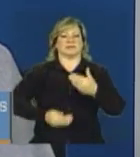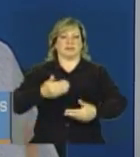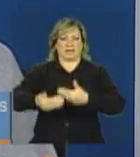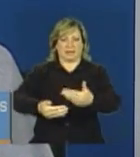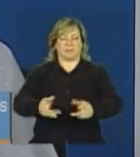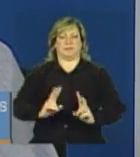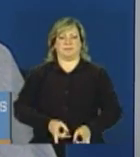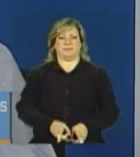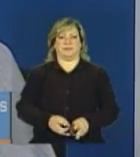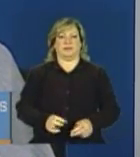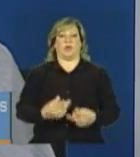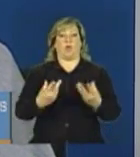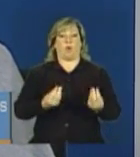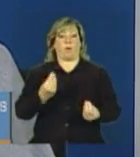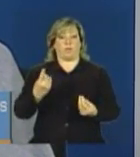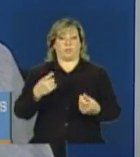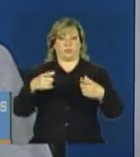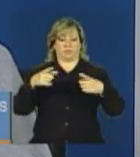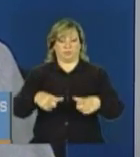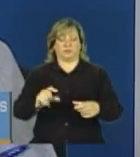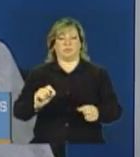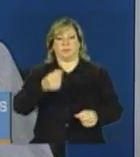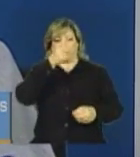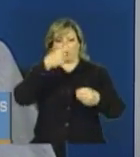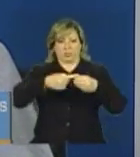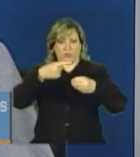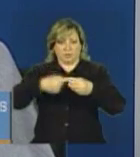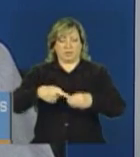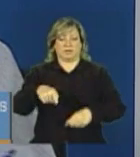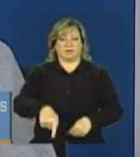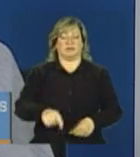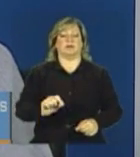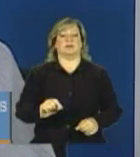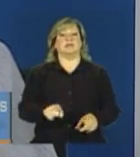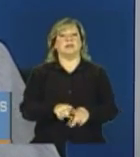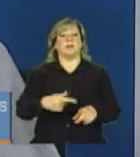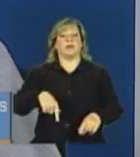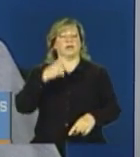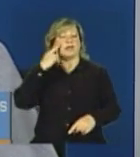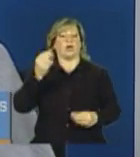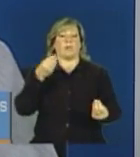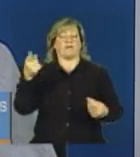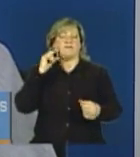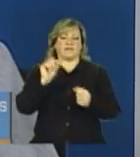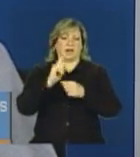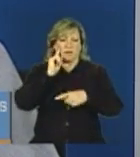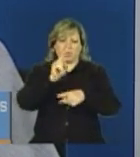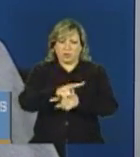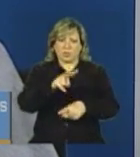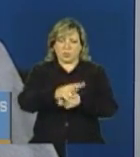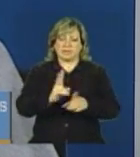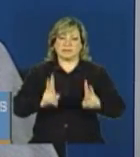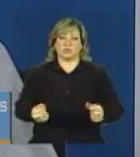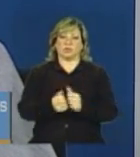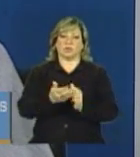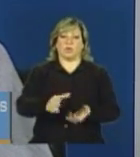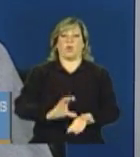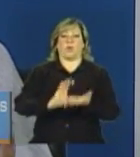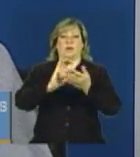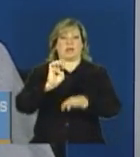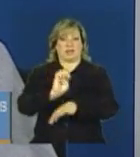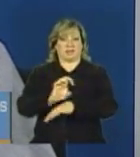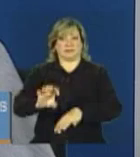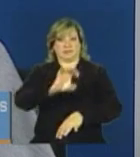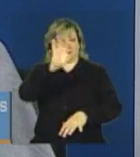com uma instância local, instância municipal, e cuja nossa ideia também é que ele faça também o acompanhamento junto ao Conselho Estadual,